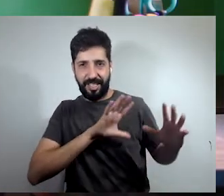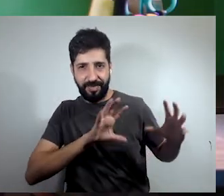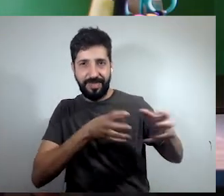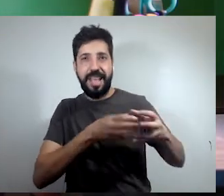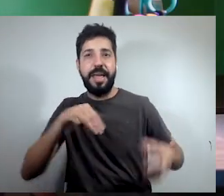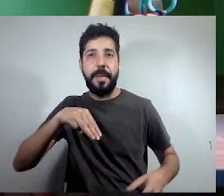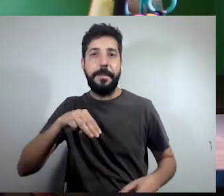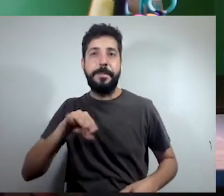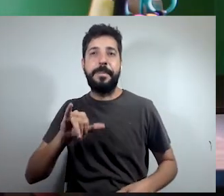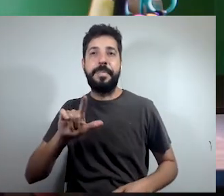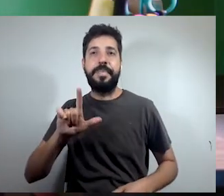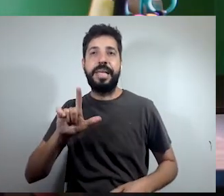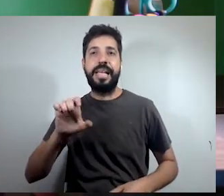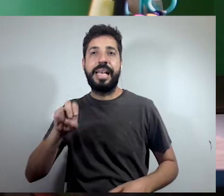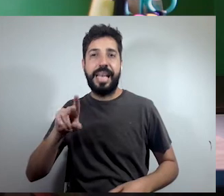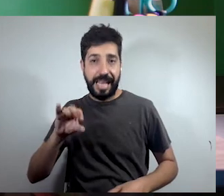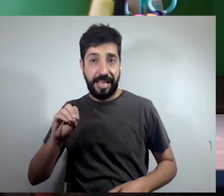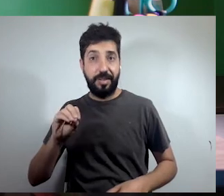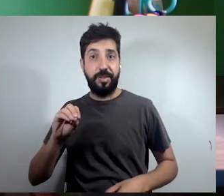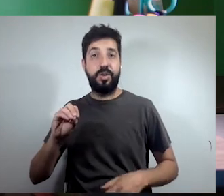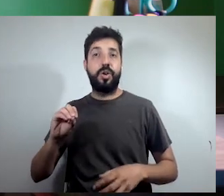também geração Y.